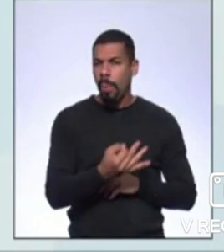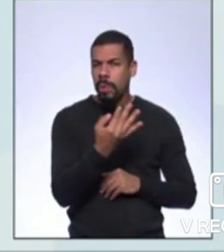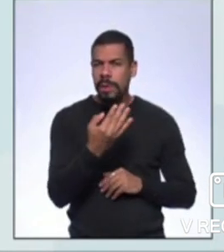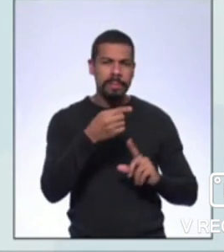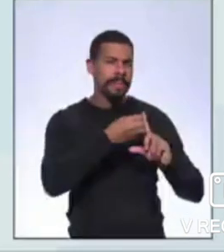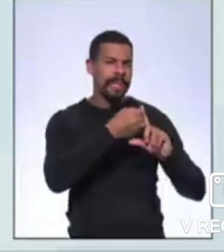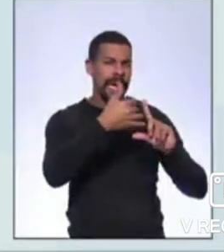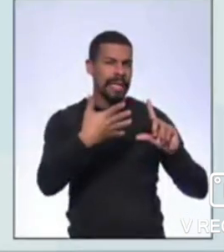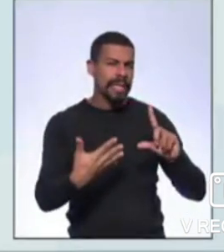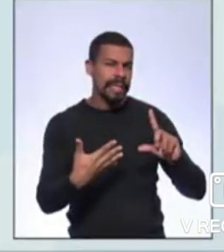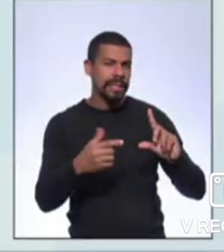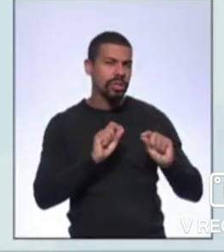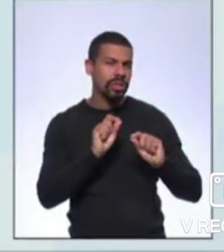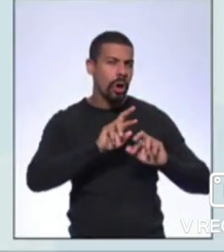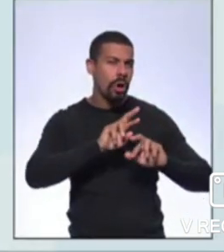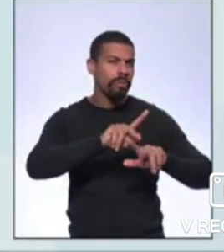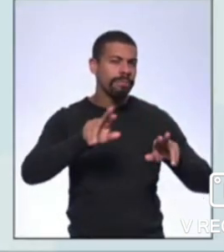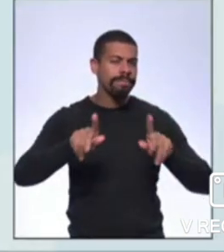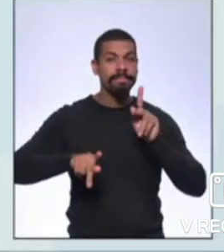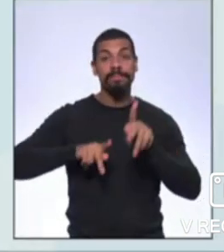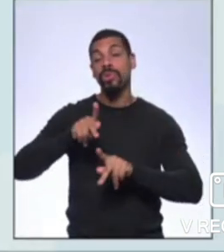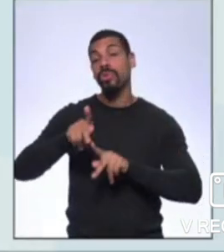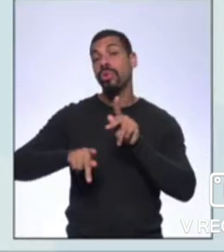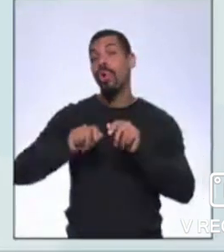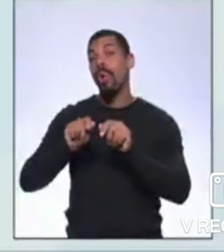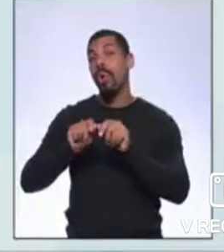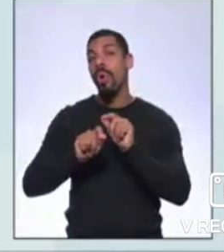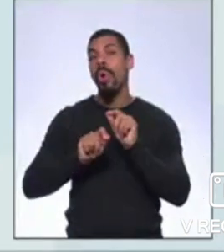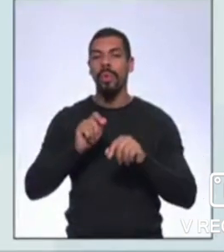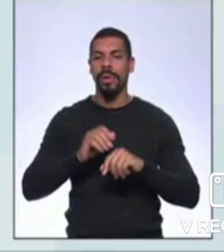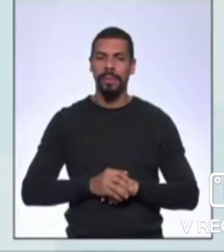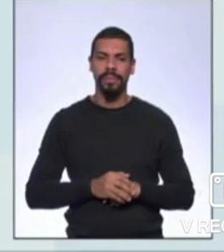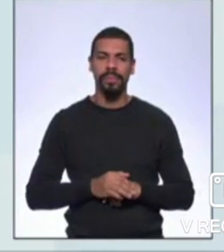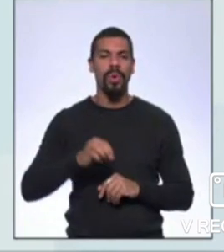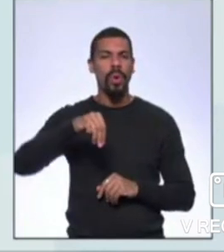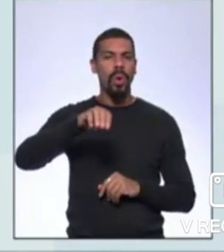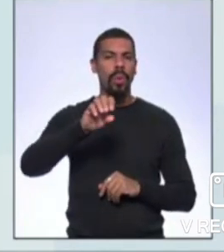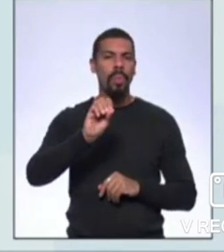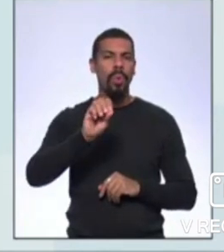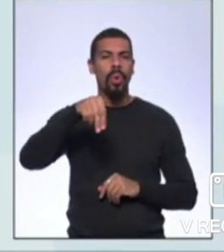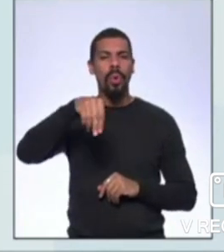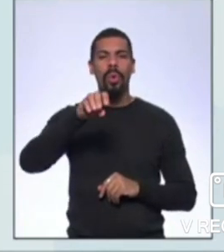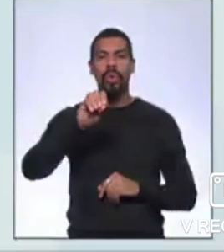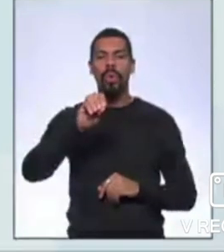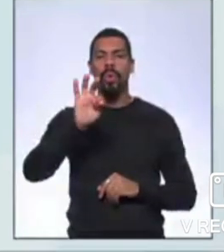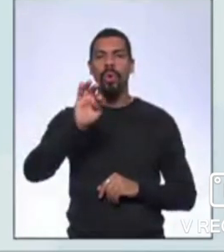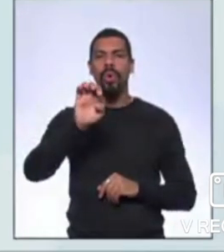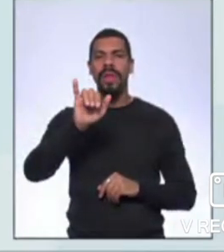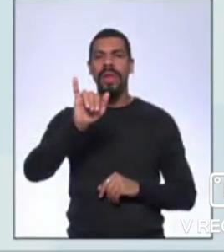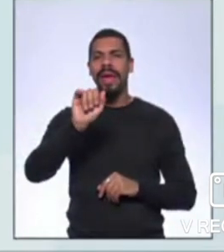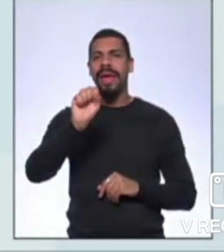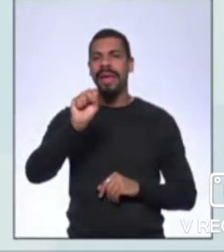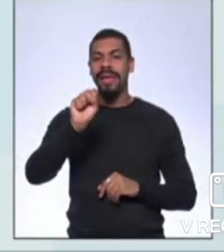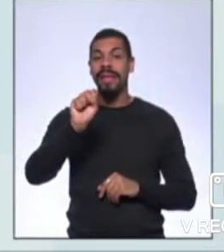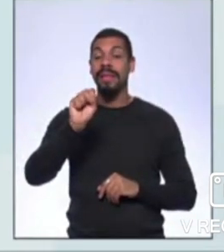os diferenciavam dos demais povos é a questão do monoteísmo, né? Enquanto as outras civilizações